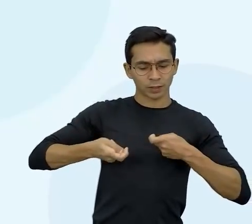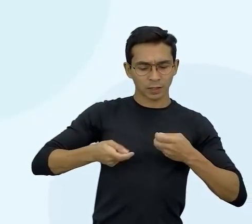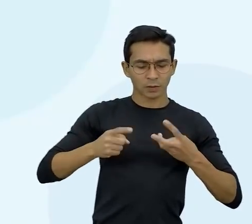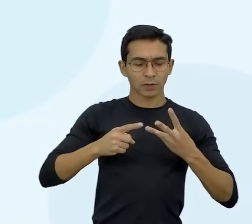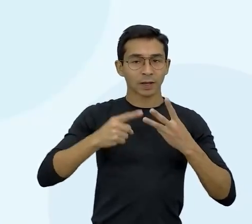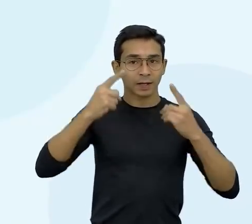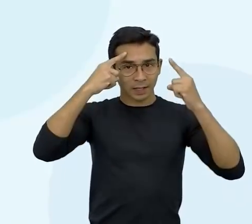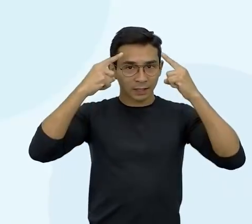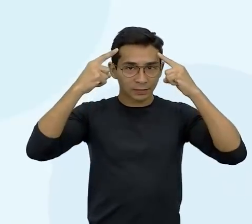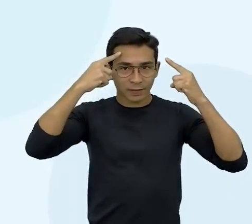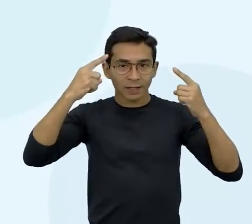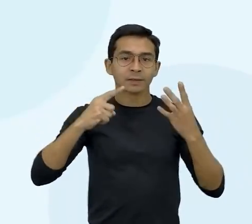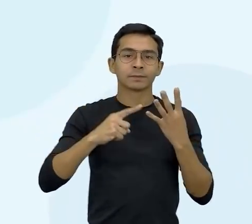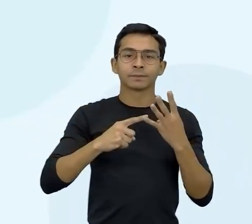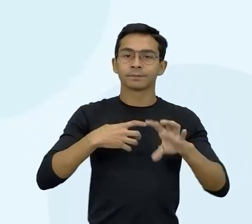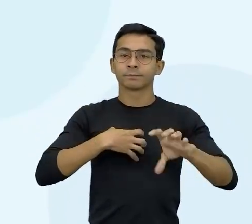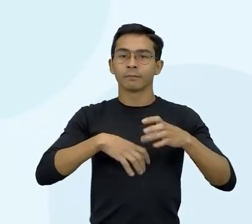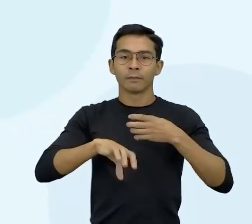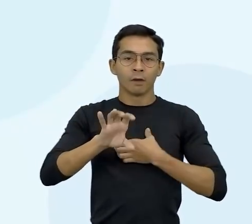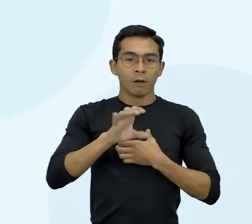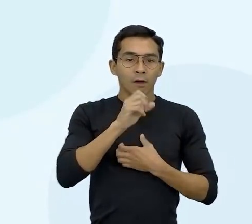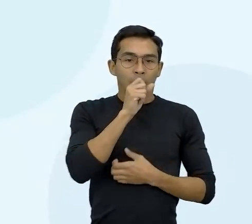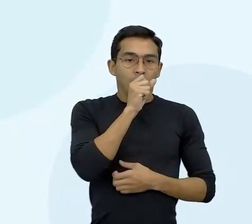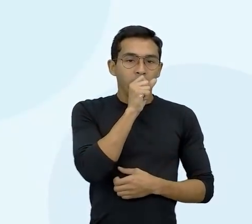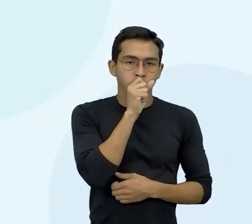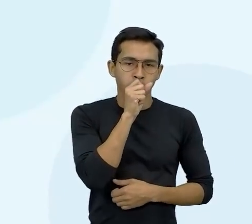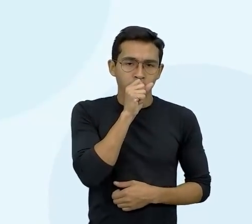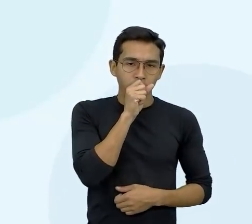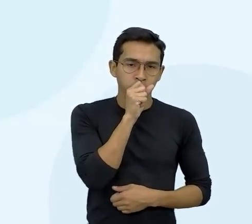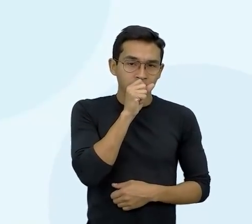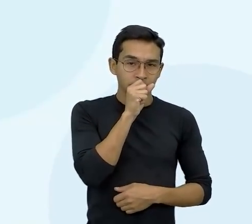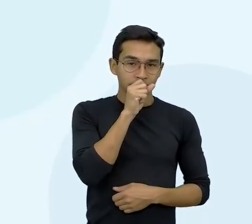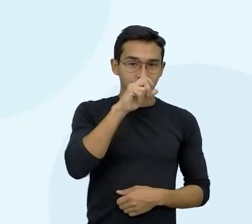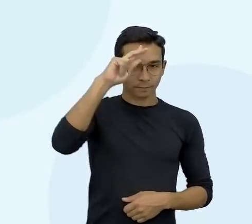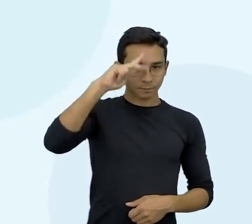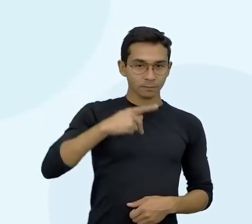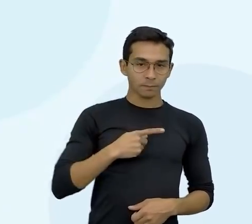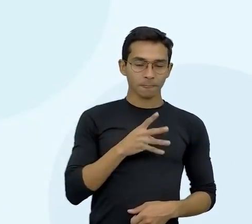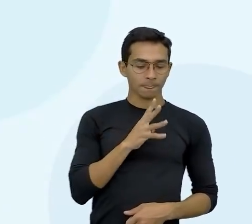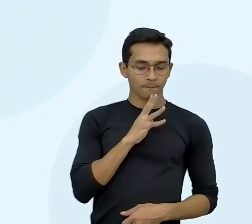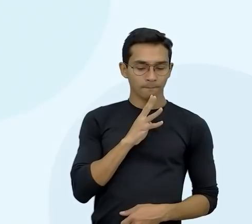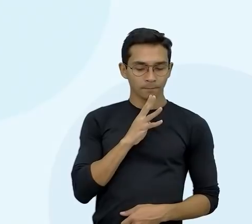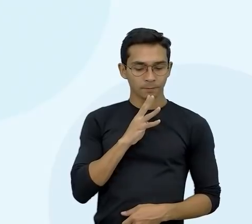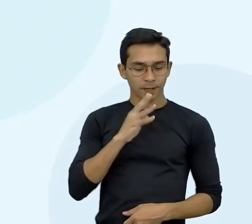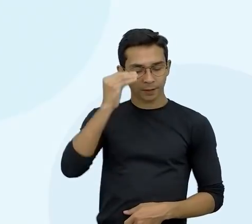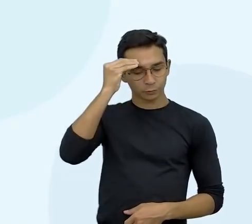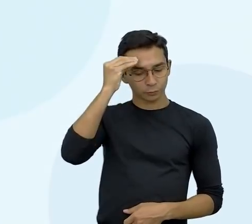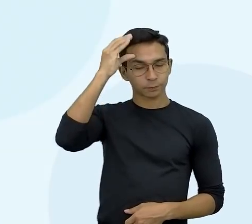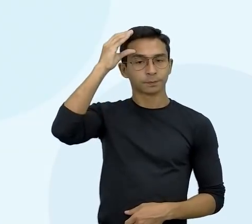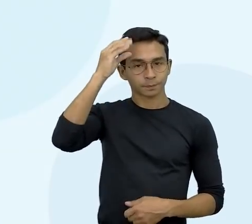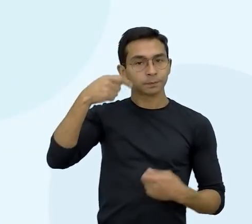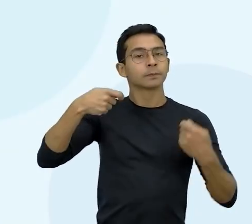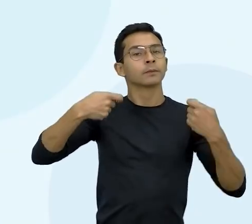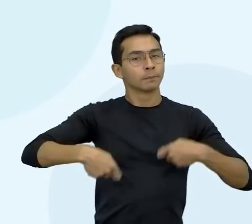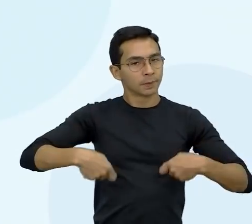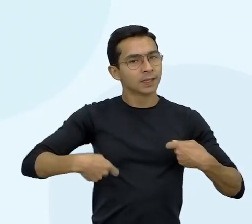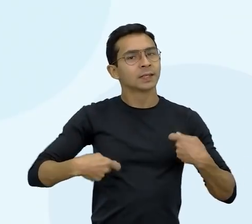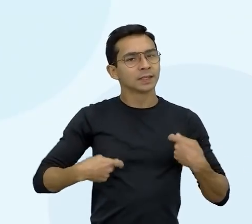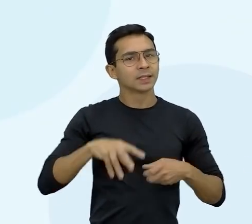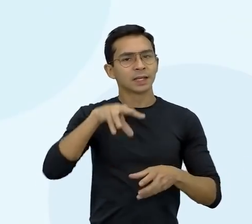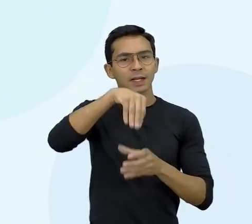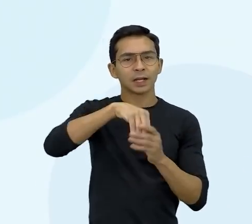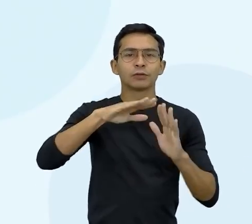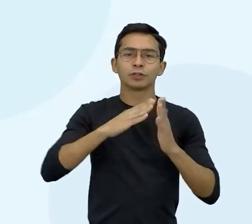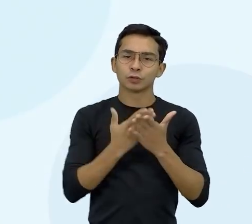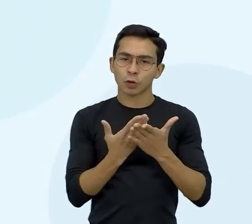e autoconhecimento devem ser trabalhadas intencionalmente nas práticas escolares, de modo articulado à construção